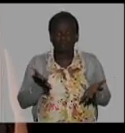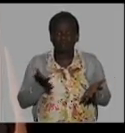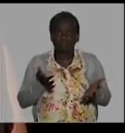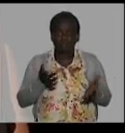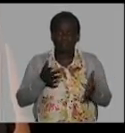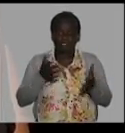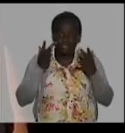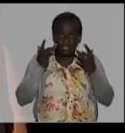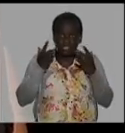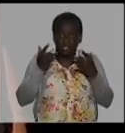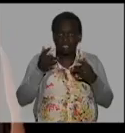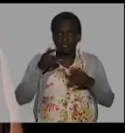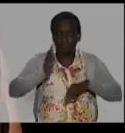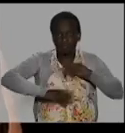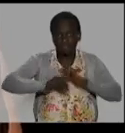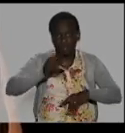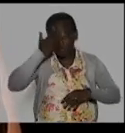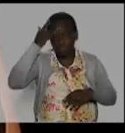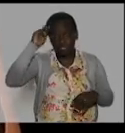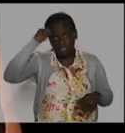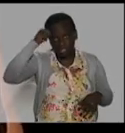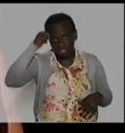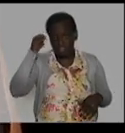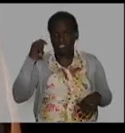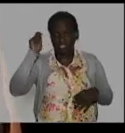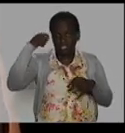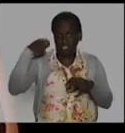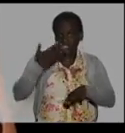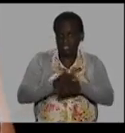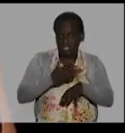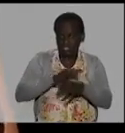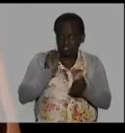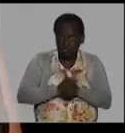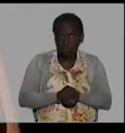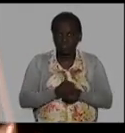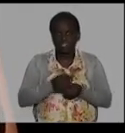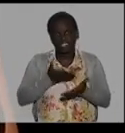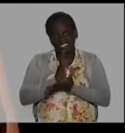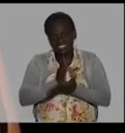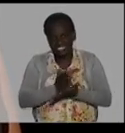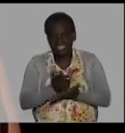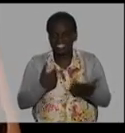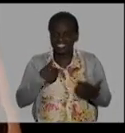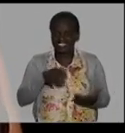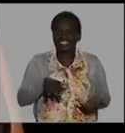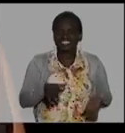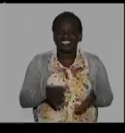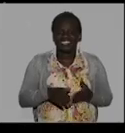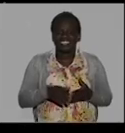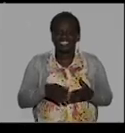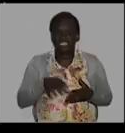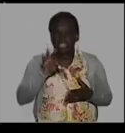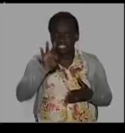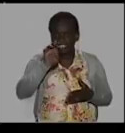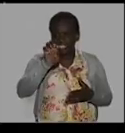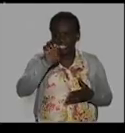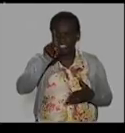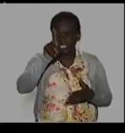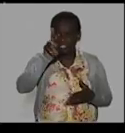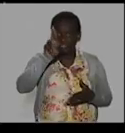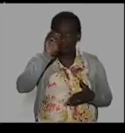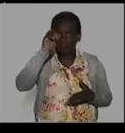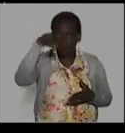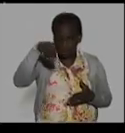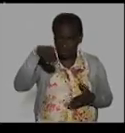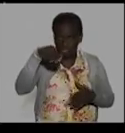do Tepron, Teatro Profissional do Negro, com os atores, e ensaiava junto, ficava enchendo o saco. Tepron,